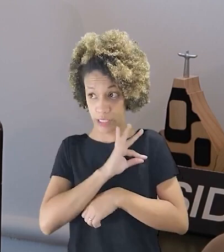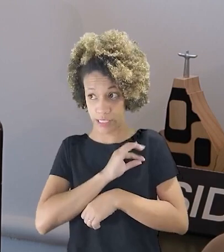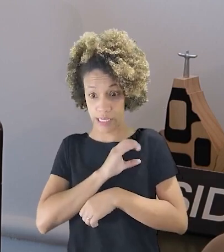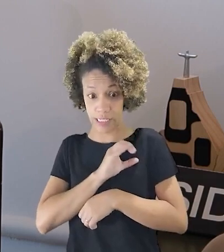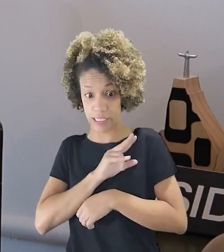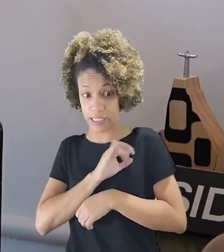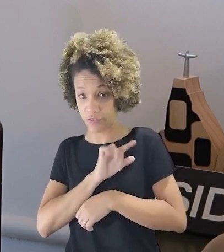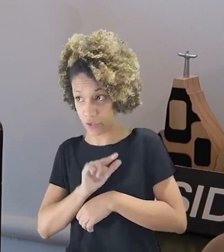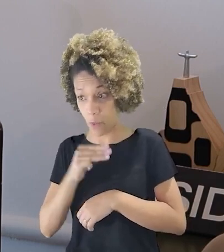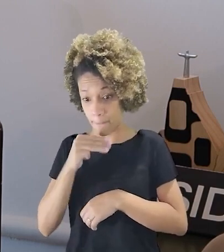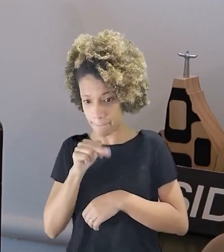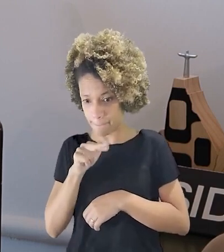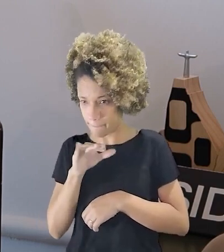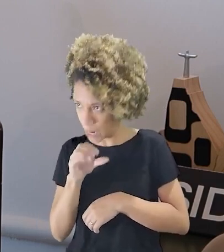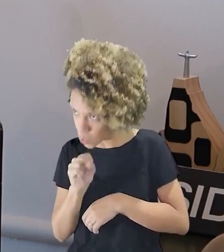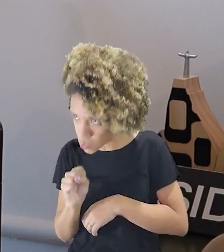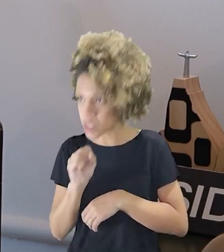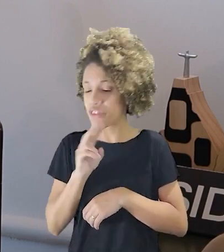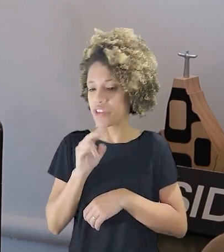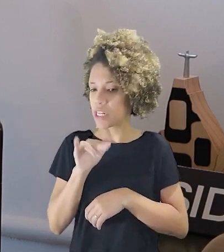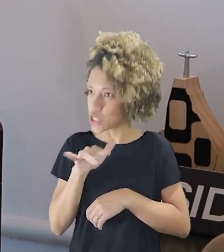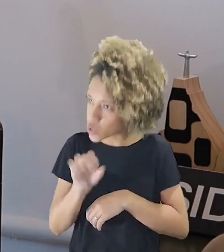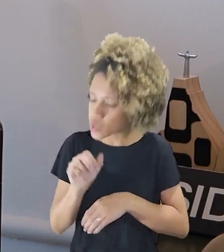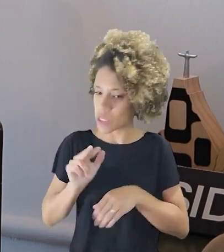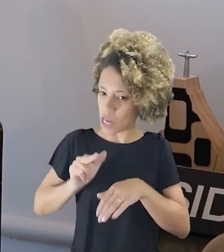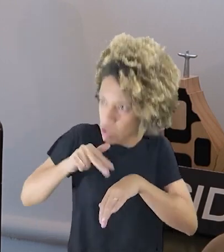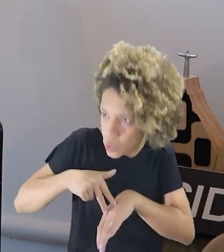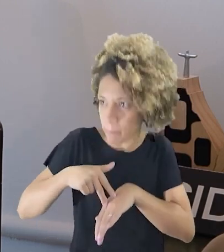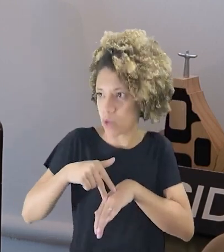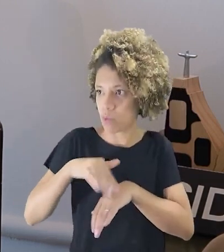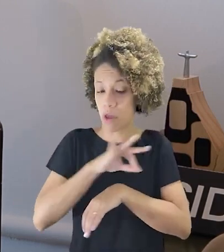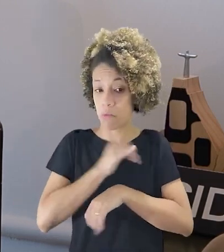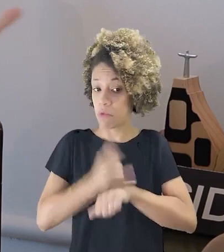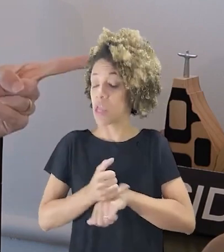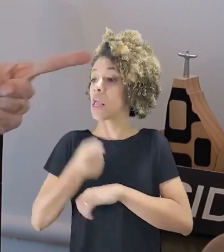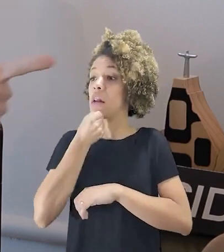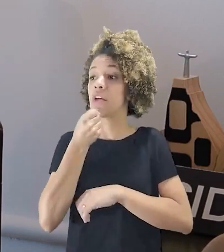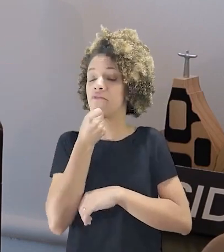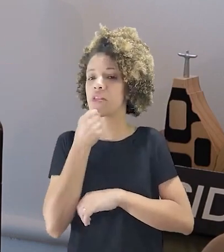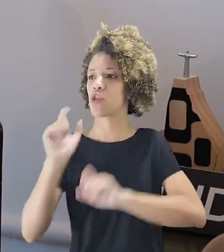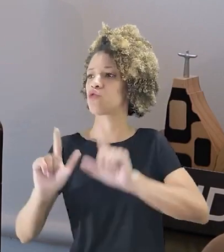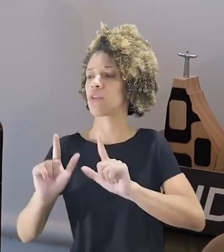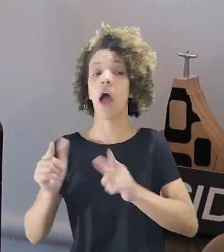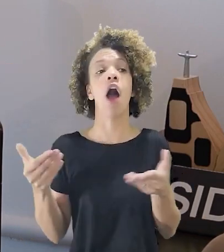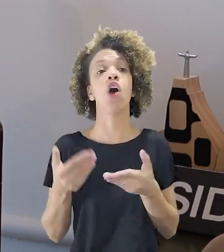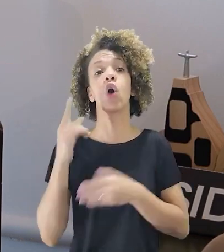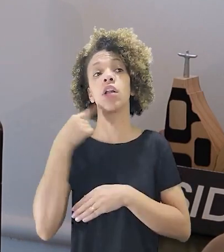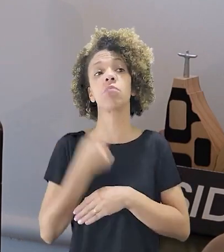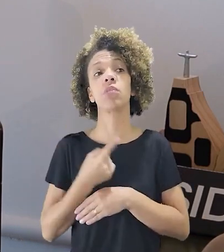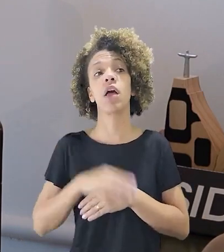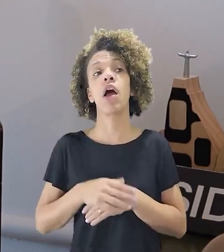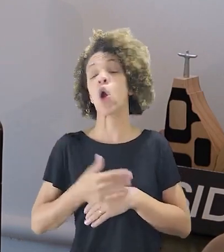Civil, Marcos Vinícius, ele assumiu a Polícia Civil e ele deu uma entrevista no jornal. A partir de agora, o deputado vai se acostumar a andar de